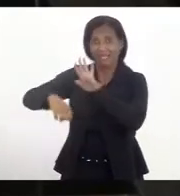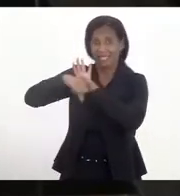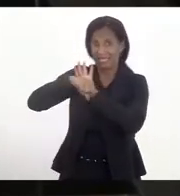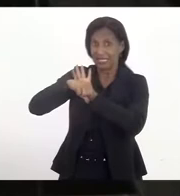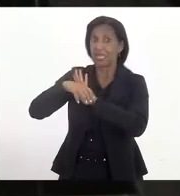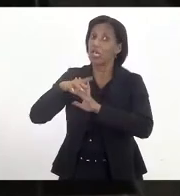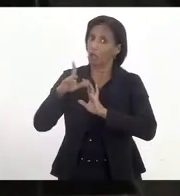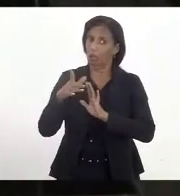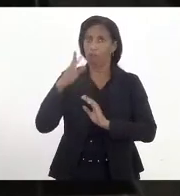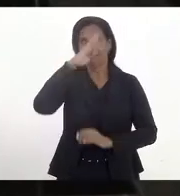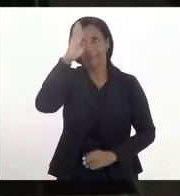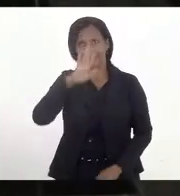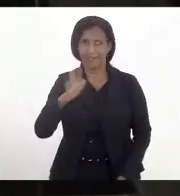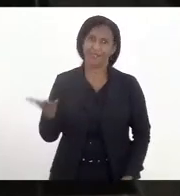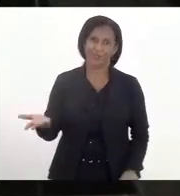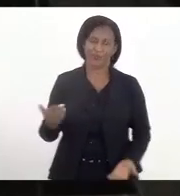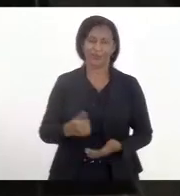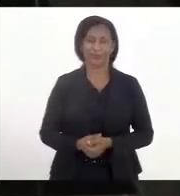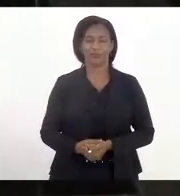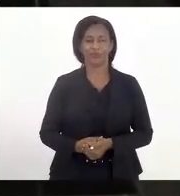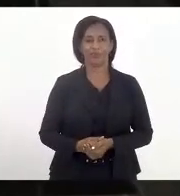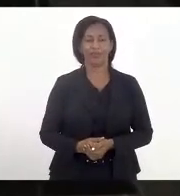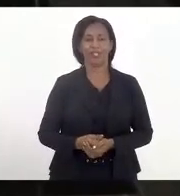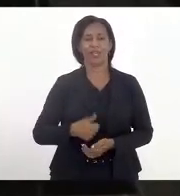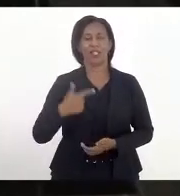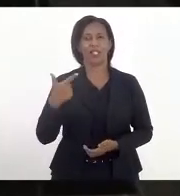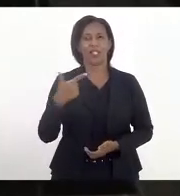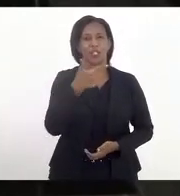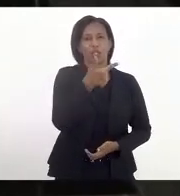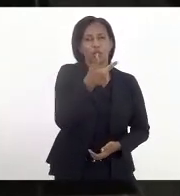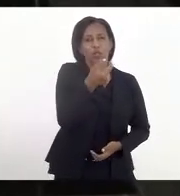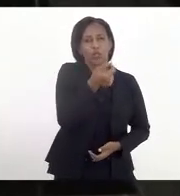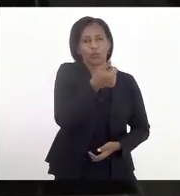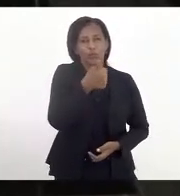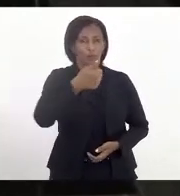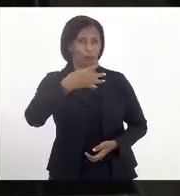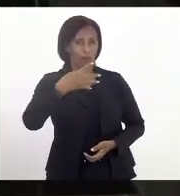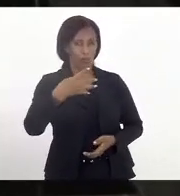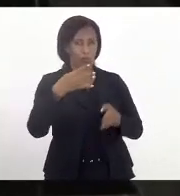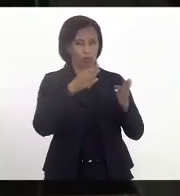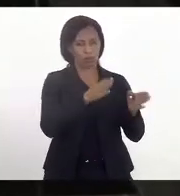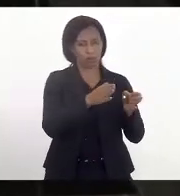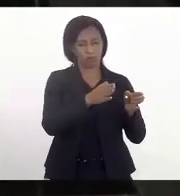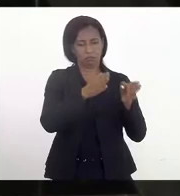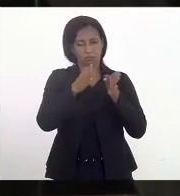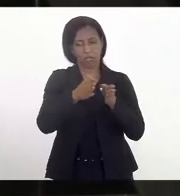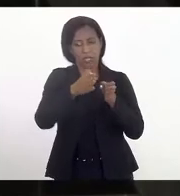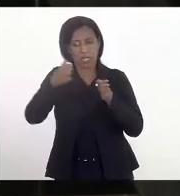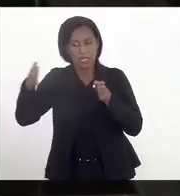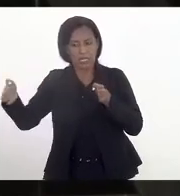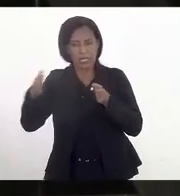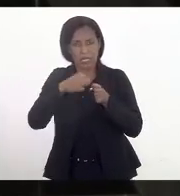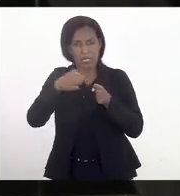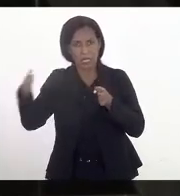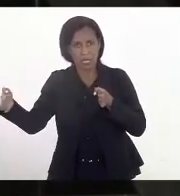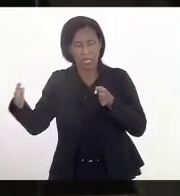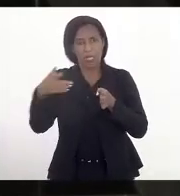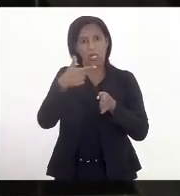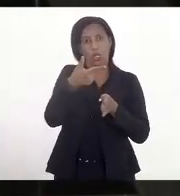Brasil no segundo semestre de 14 e foi somente em